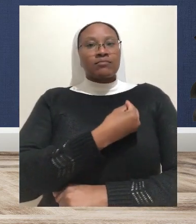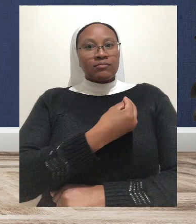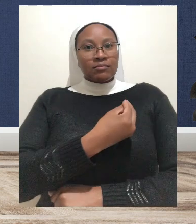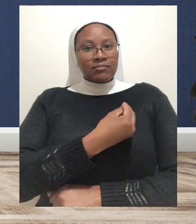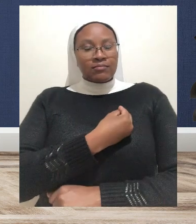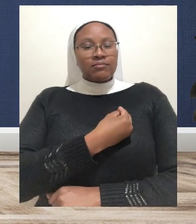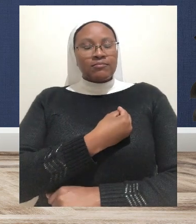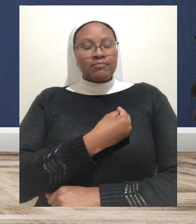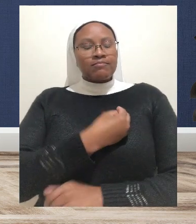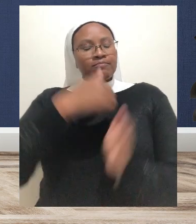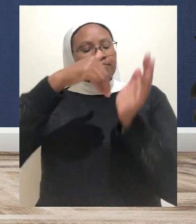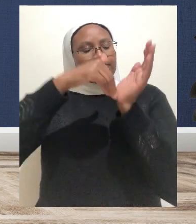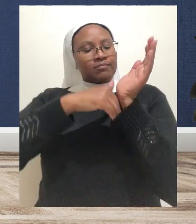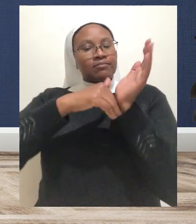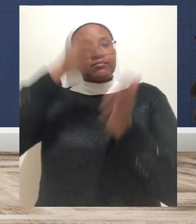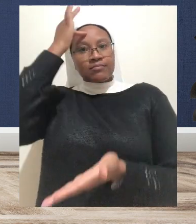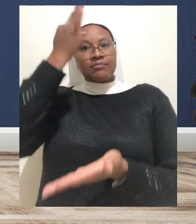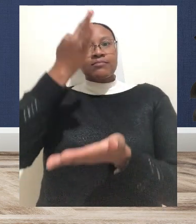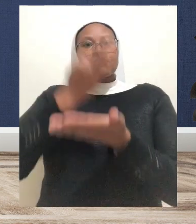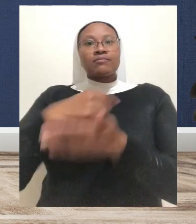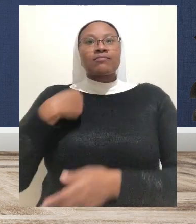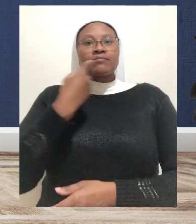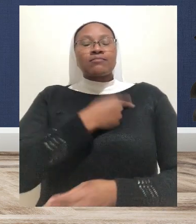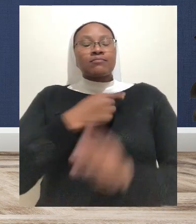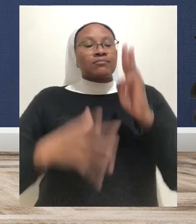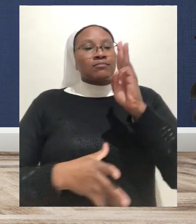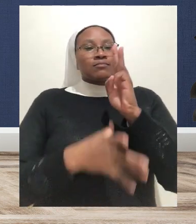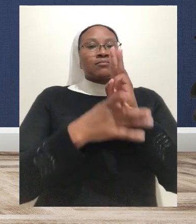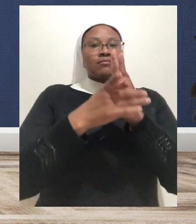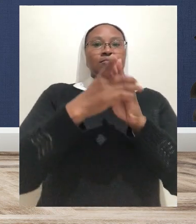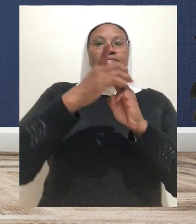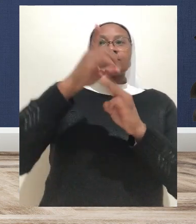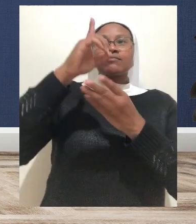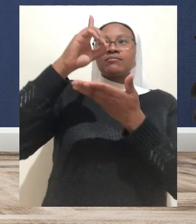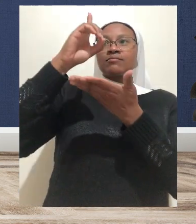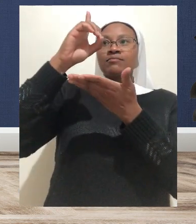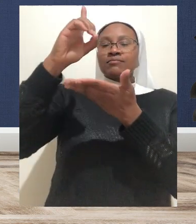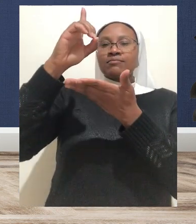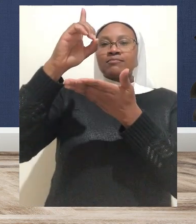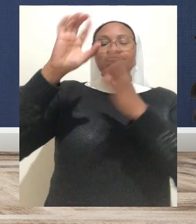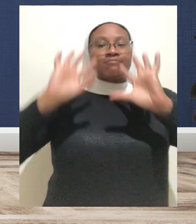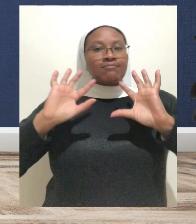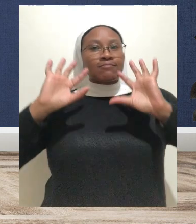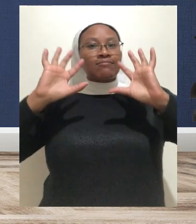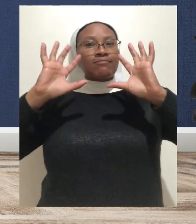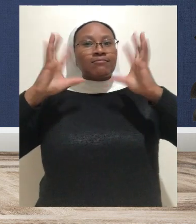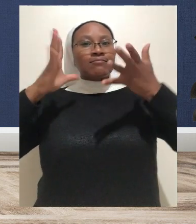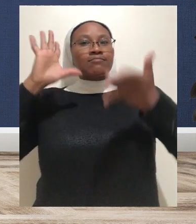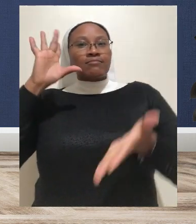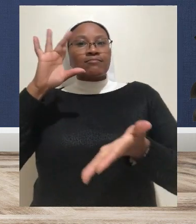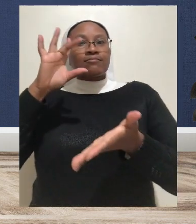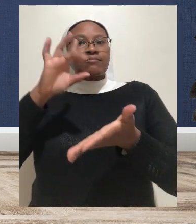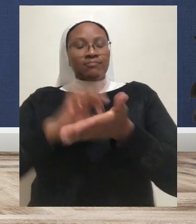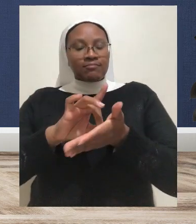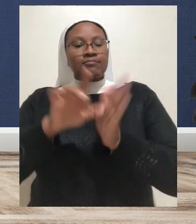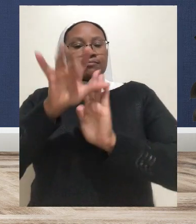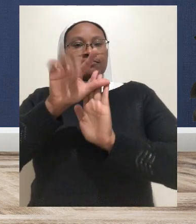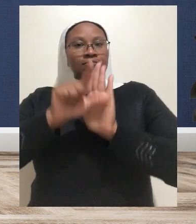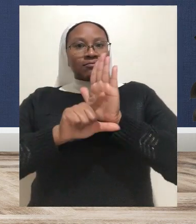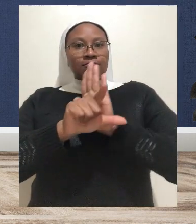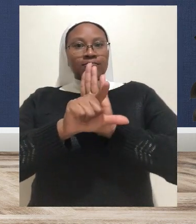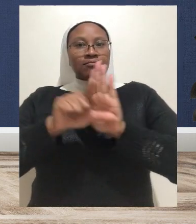a viver o mistério de nossa fé, a Santíssima Trindade. Uma festa